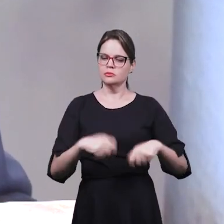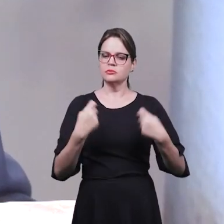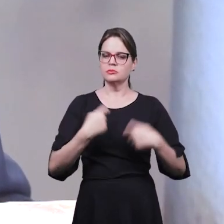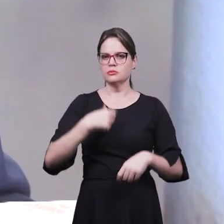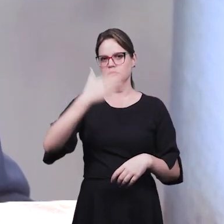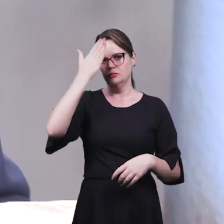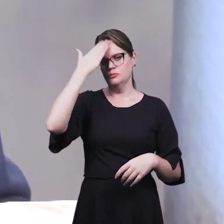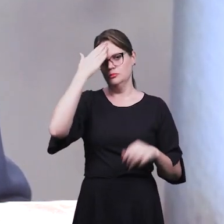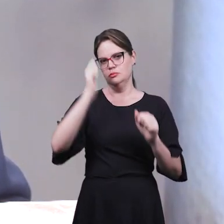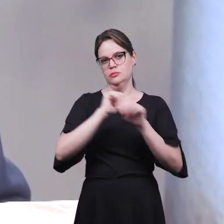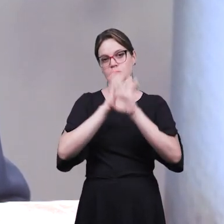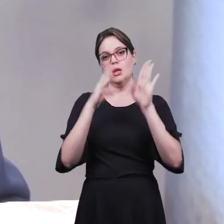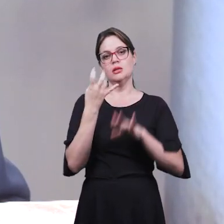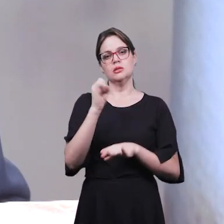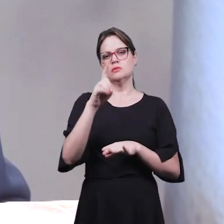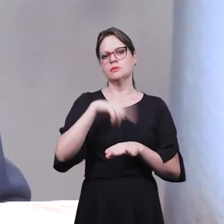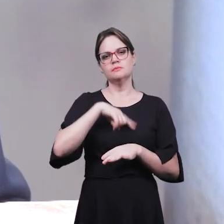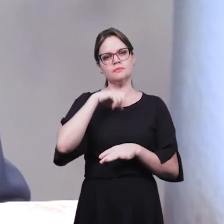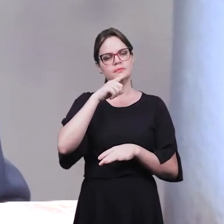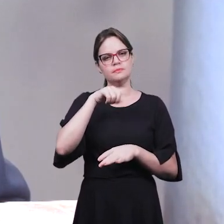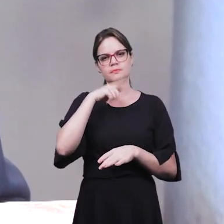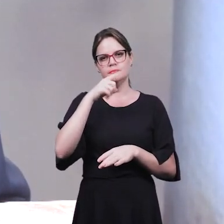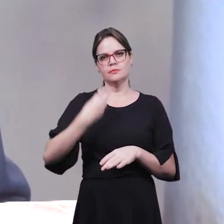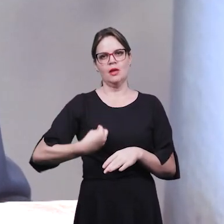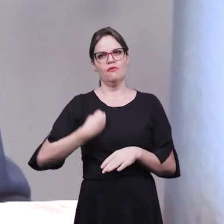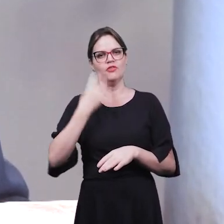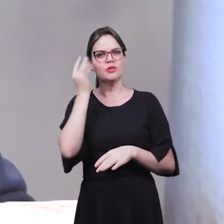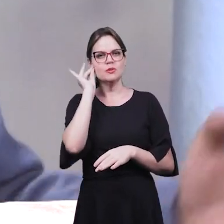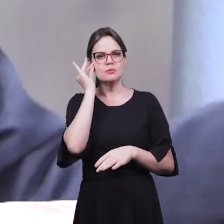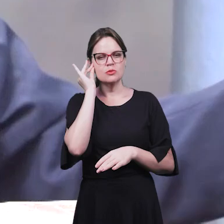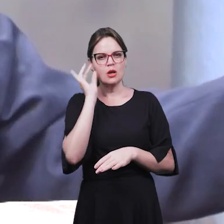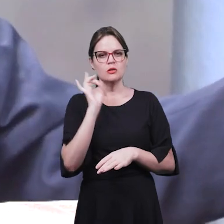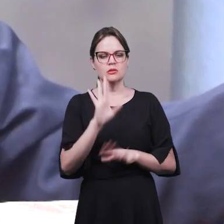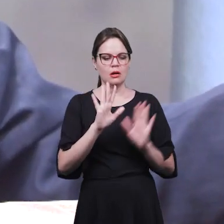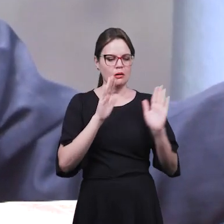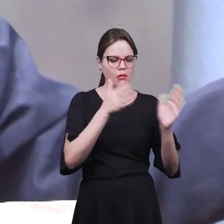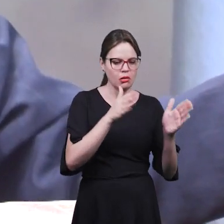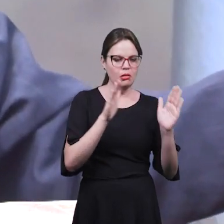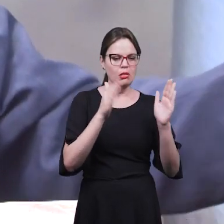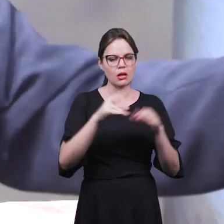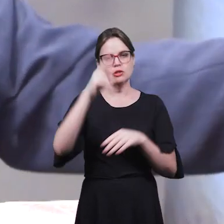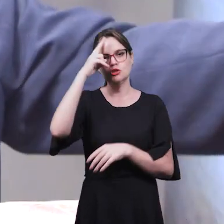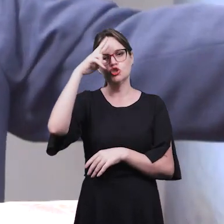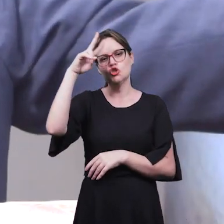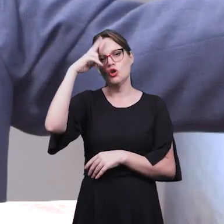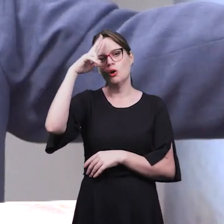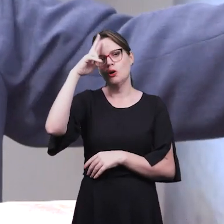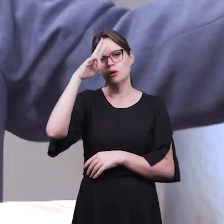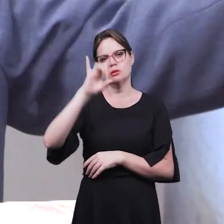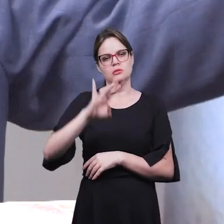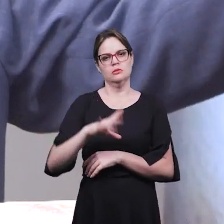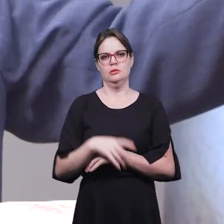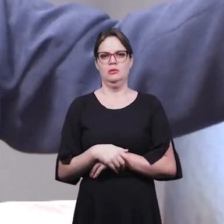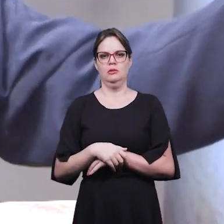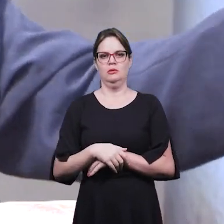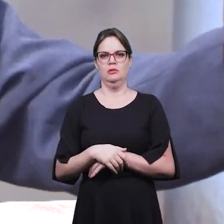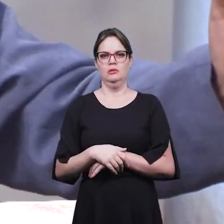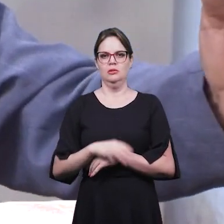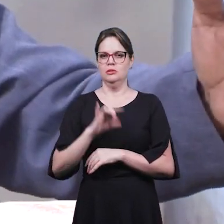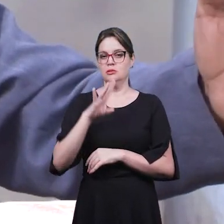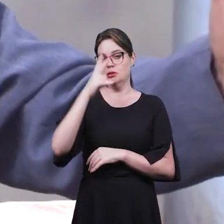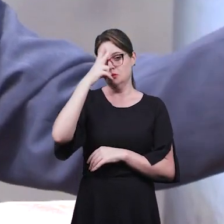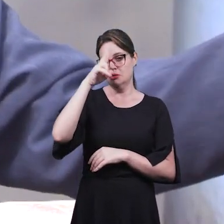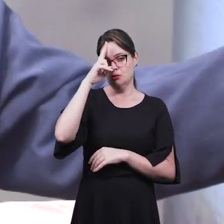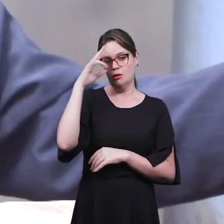temos que compreender. Se você não compreender o espiritual, você vai ficar só no histórico, né? O histórico, a questão